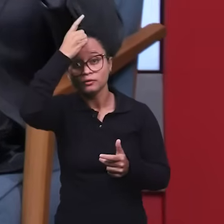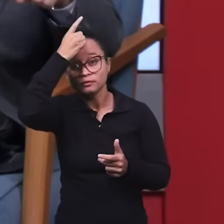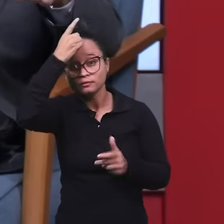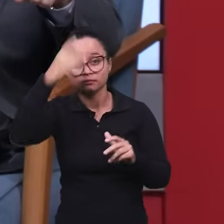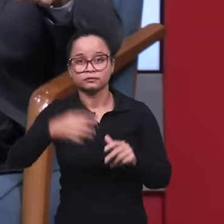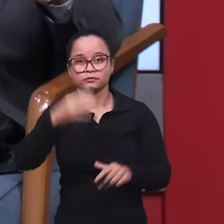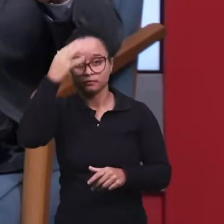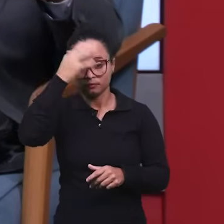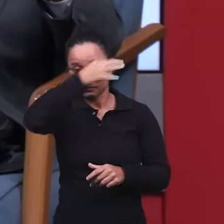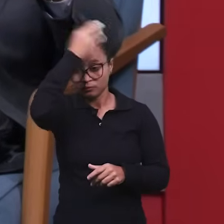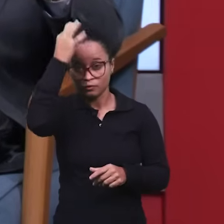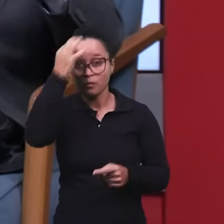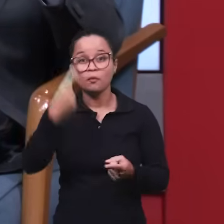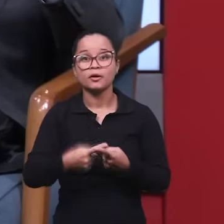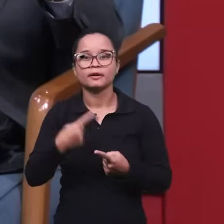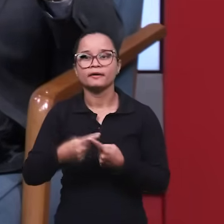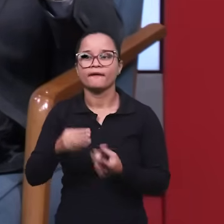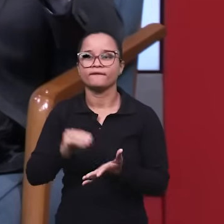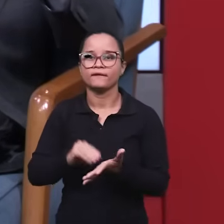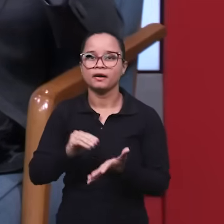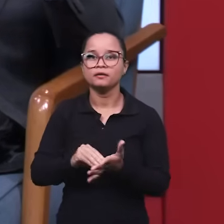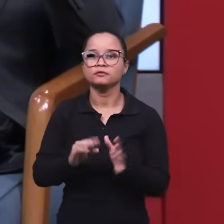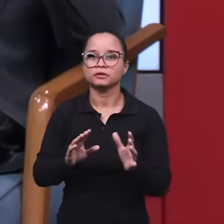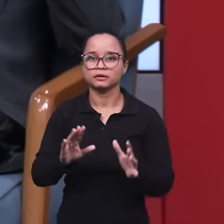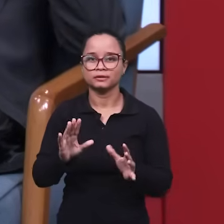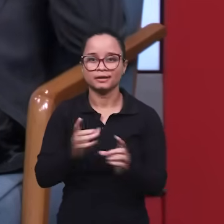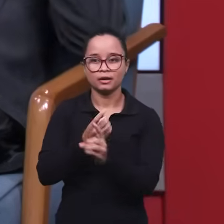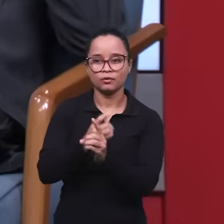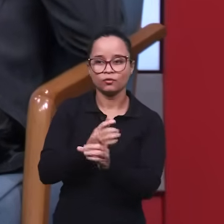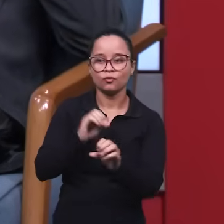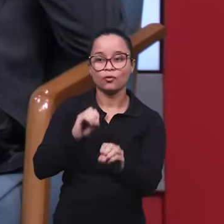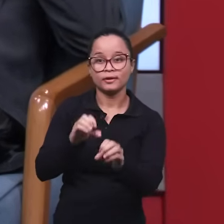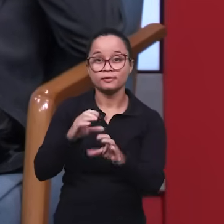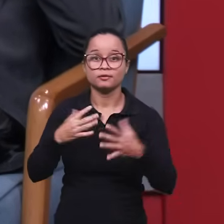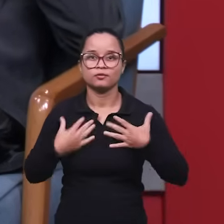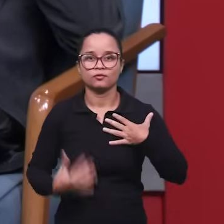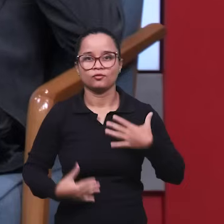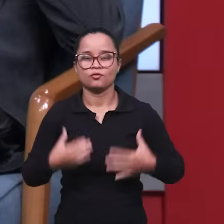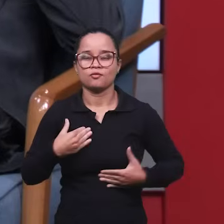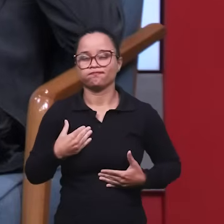doutrina de corpo. Aí perderam. Por quê?